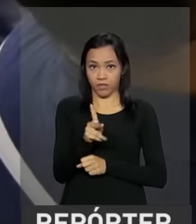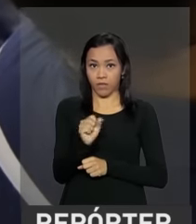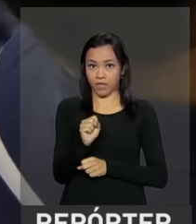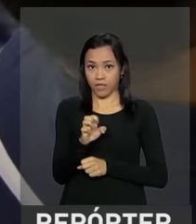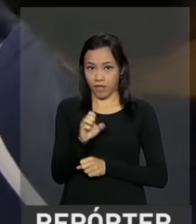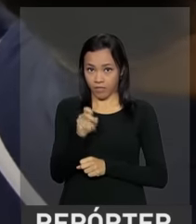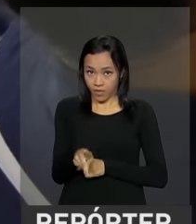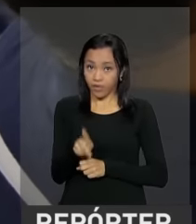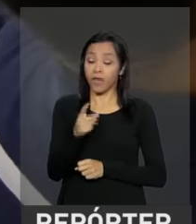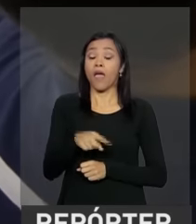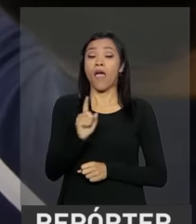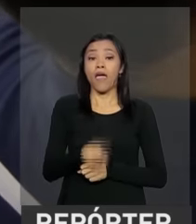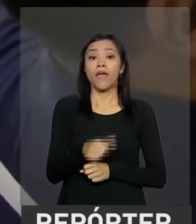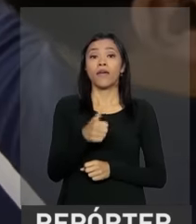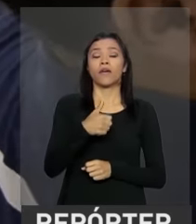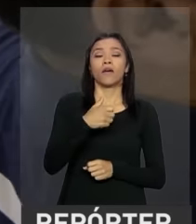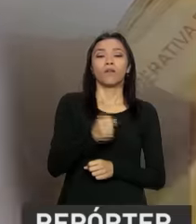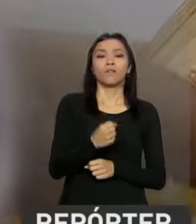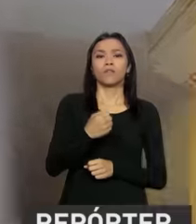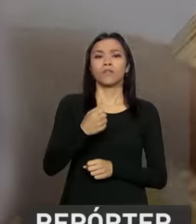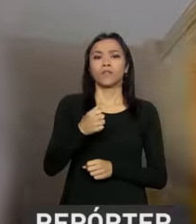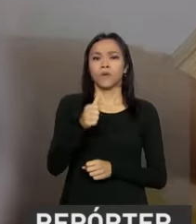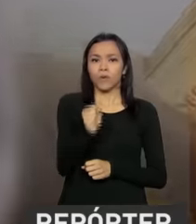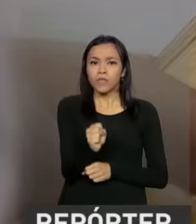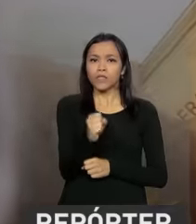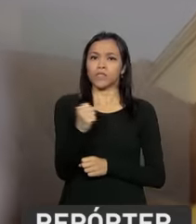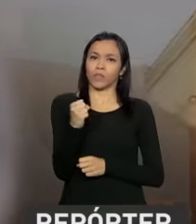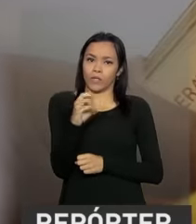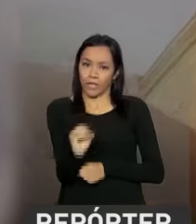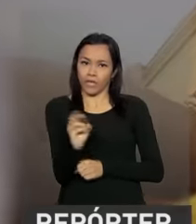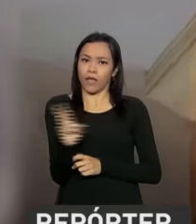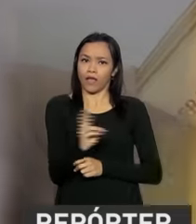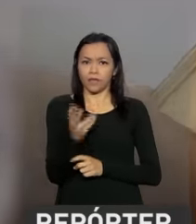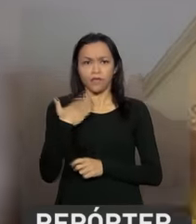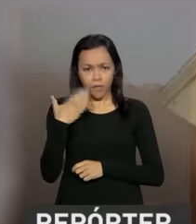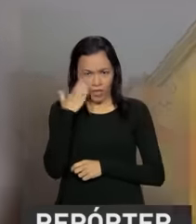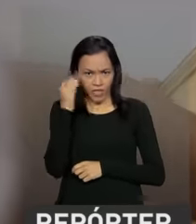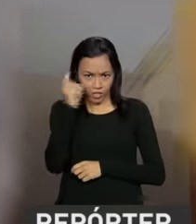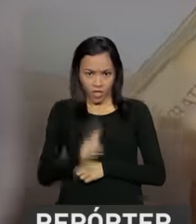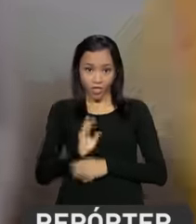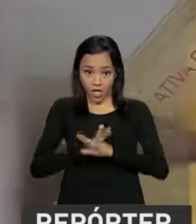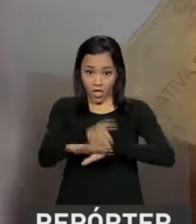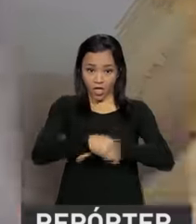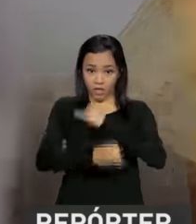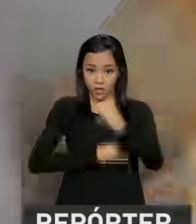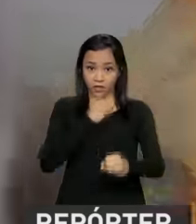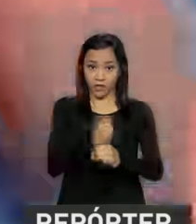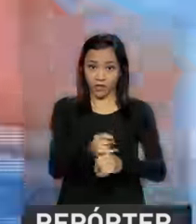é de R 880 para saber se você tem direito ao abono basta entrar no